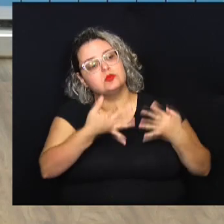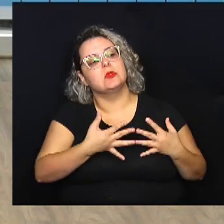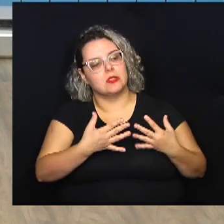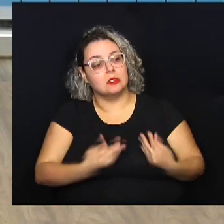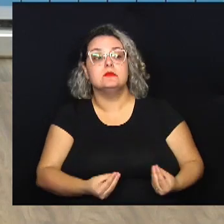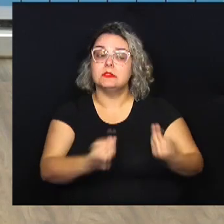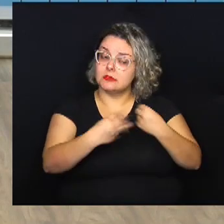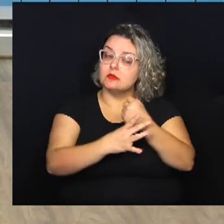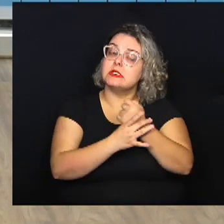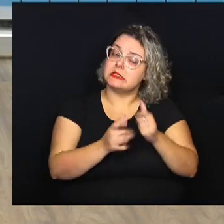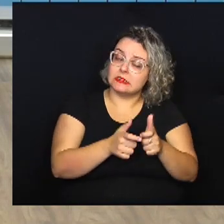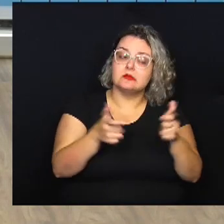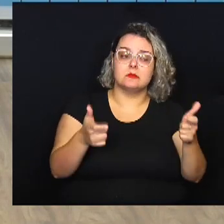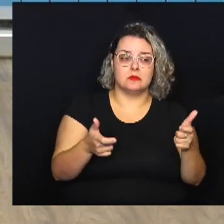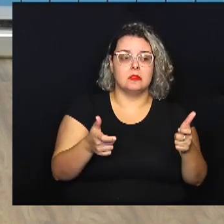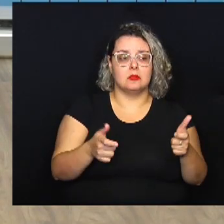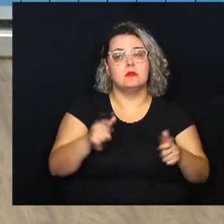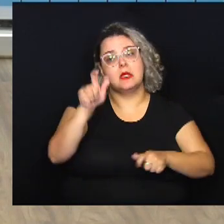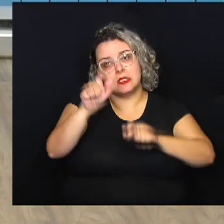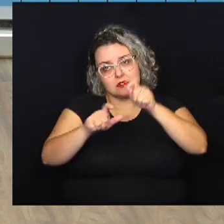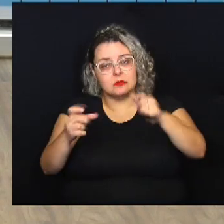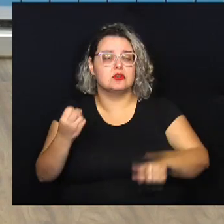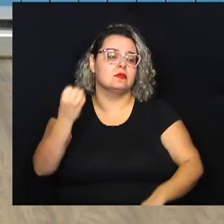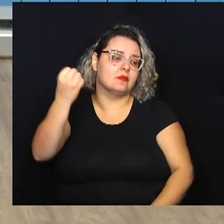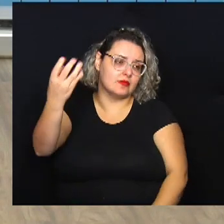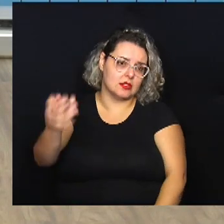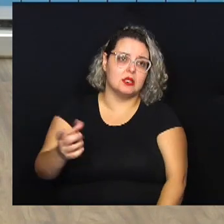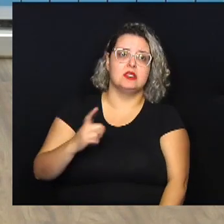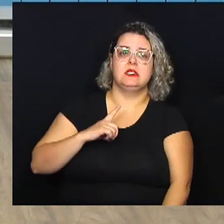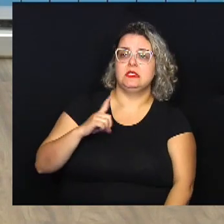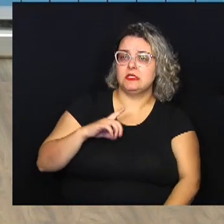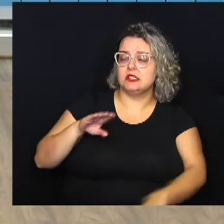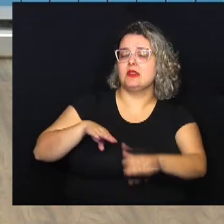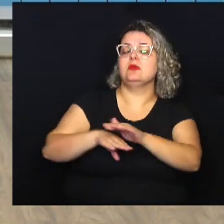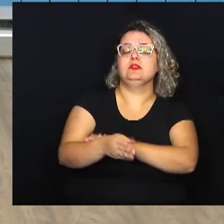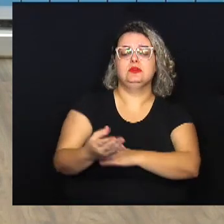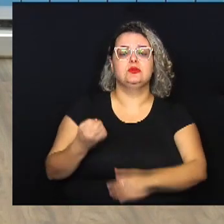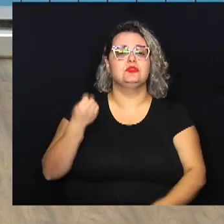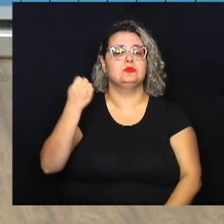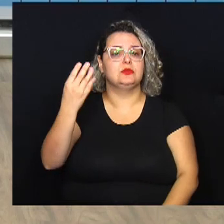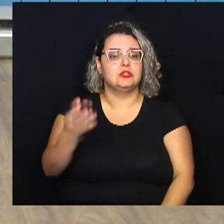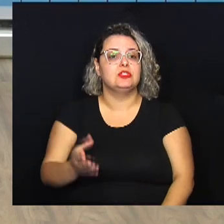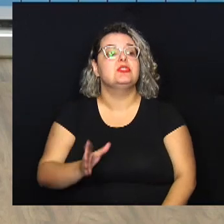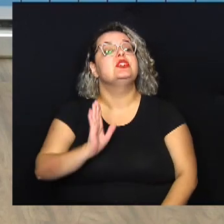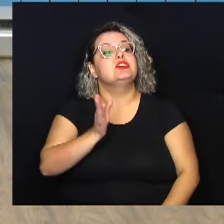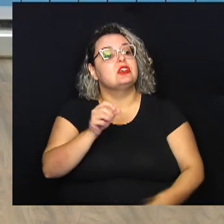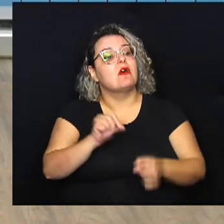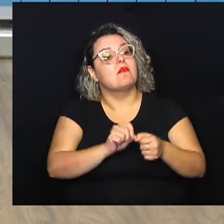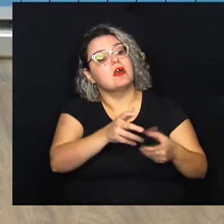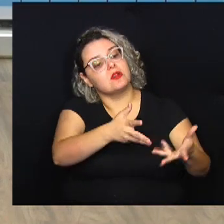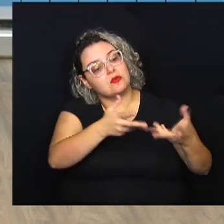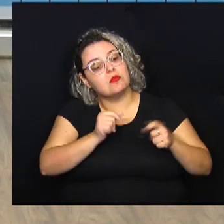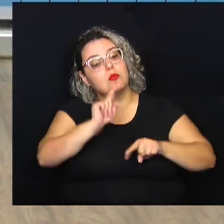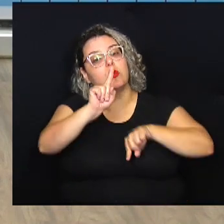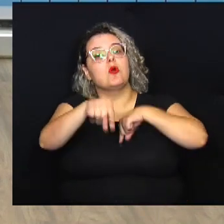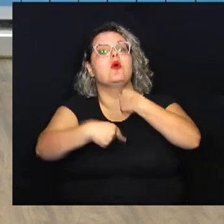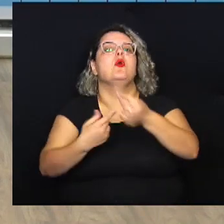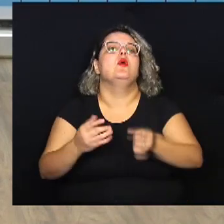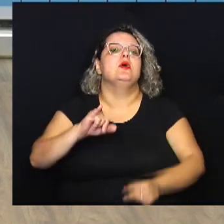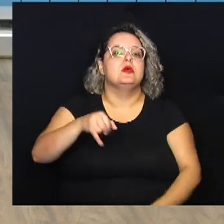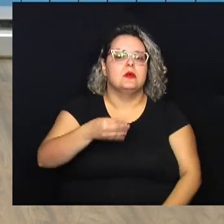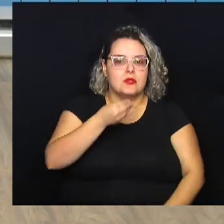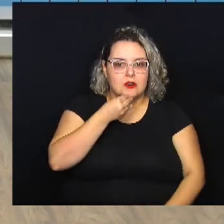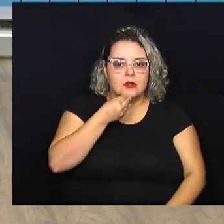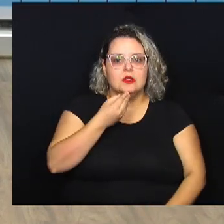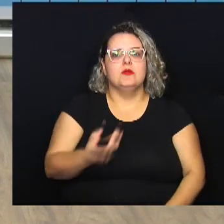segurança maior para essa pessoa que vai viajar, que tem o costume de viajar. Já faço o convite aqui para uma próxima oportunidade